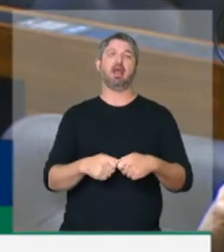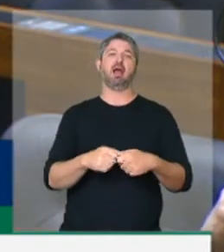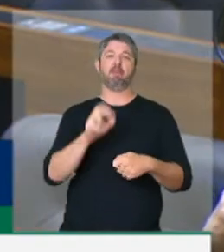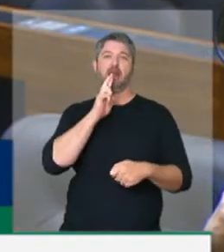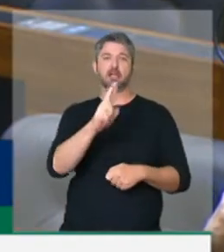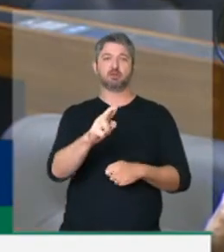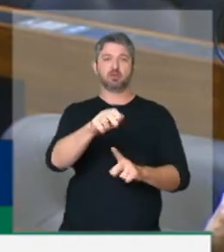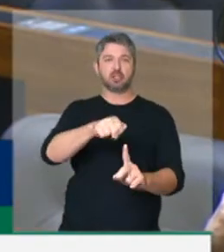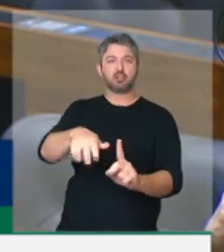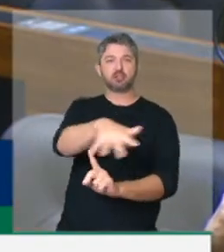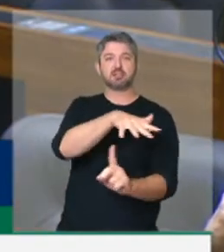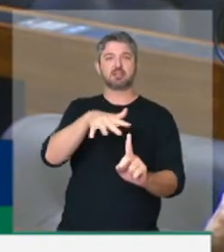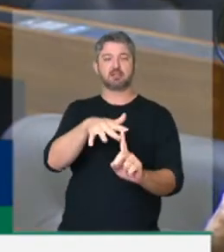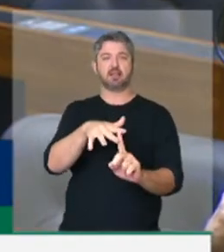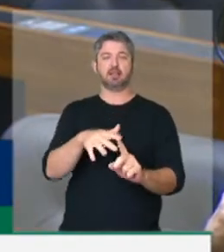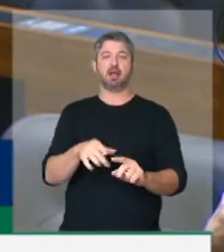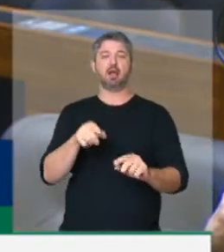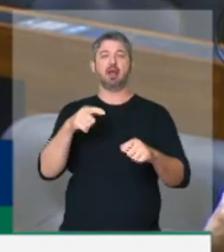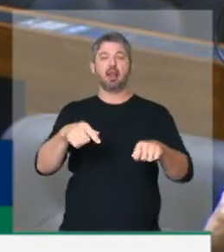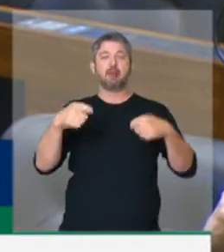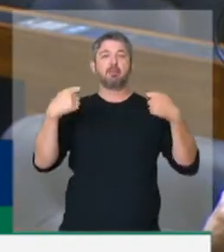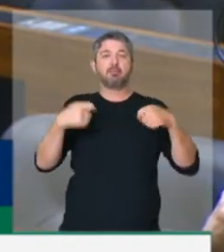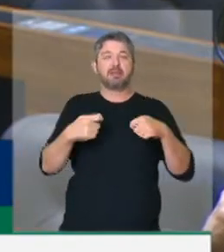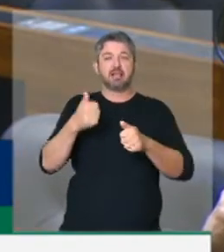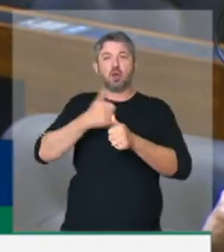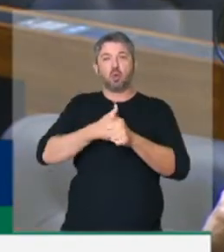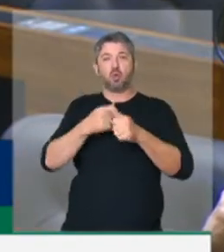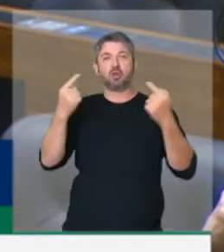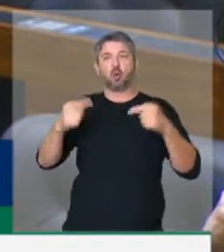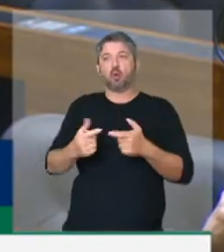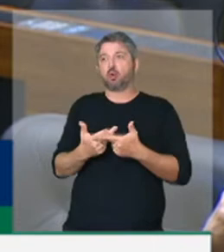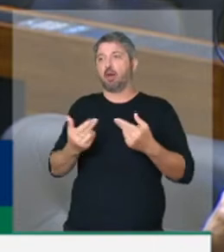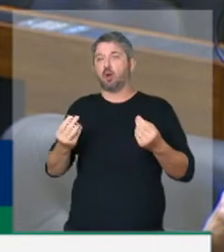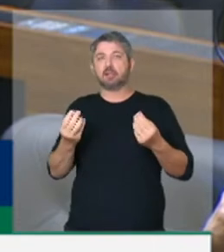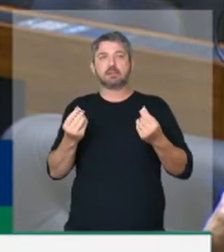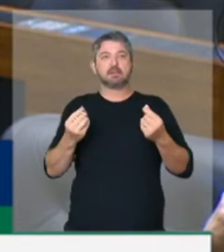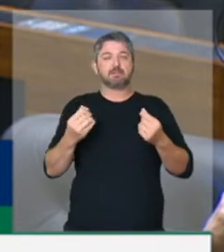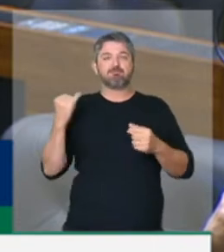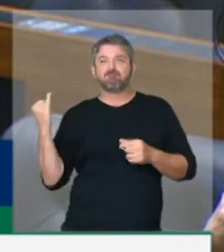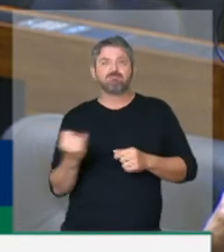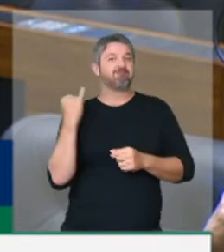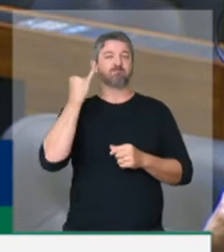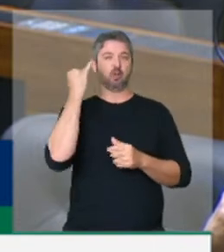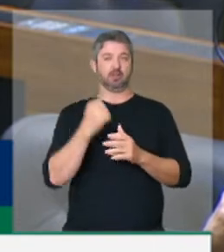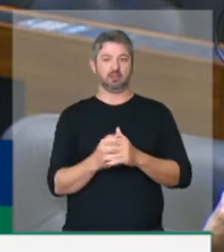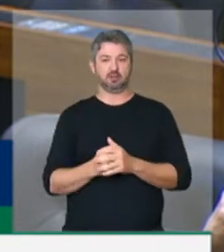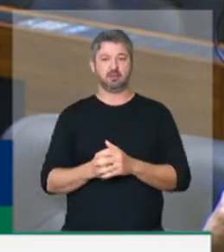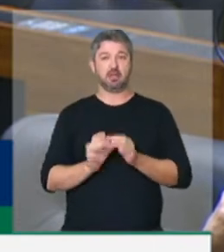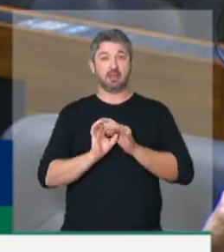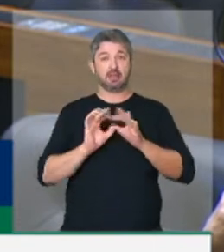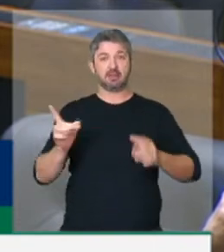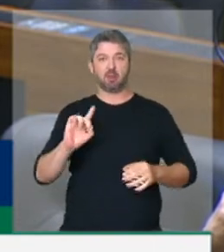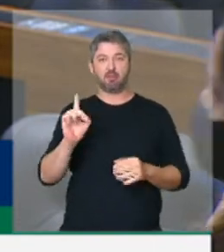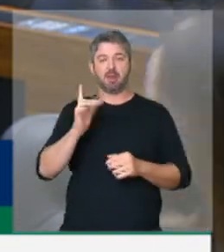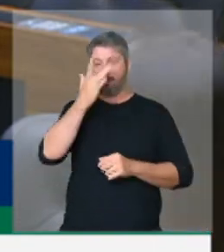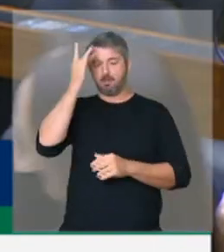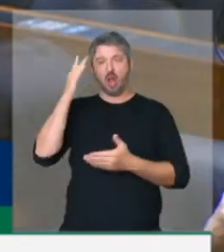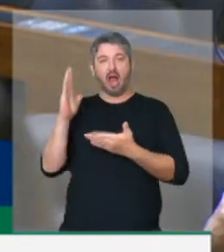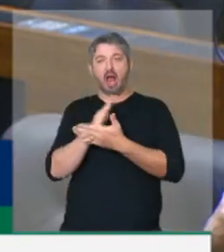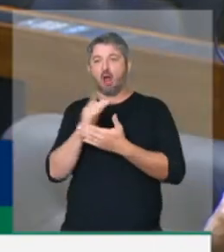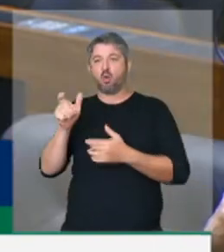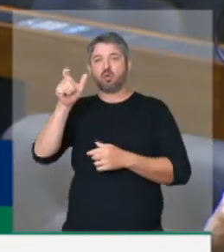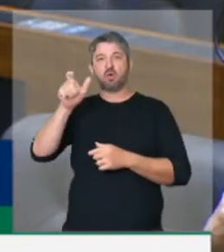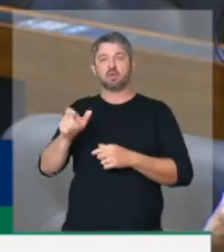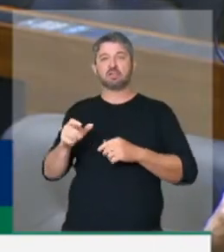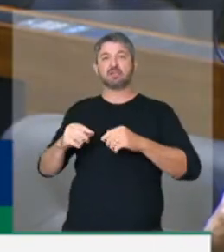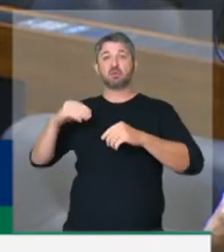sociedade as respostas no combate a algo que é fundamental, não permitir que alguém ganhe mais